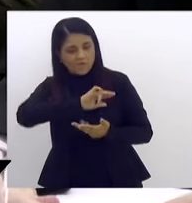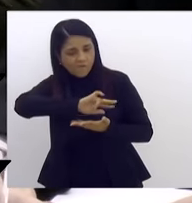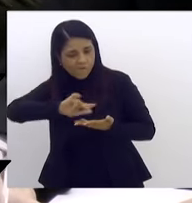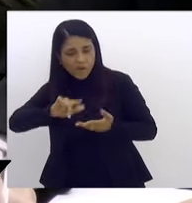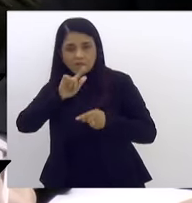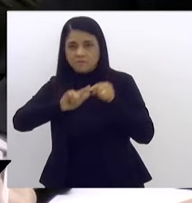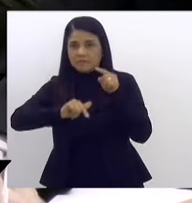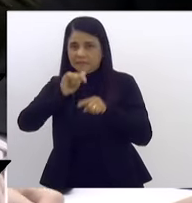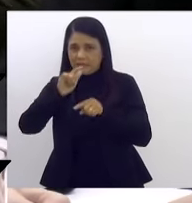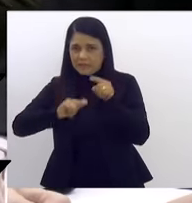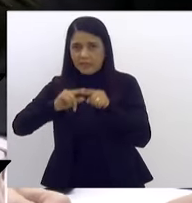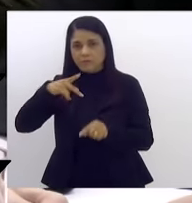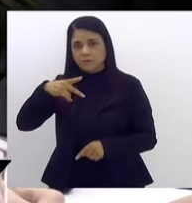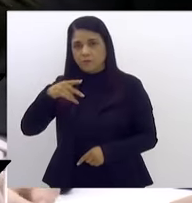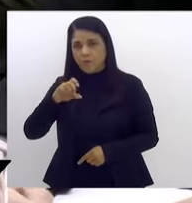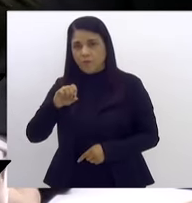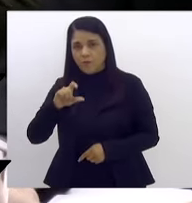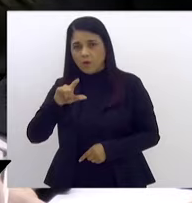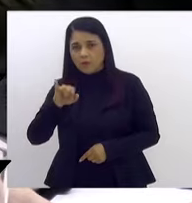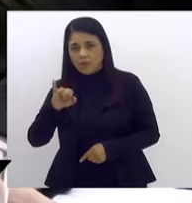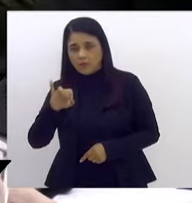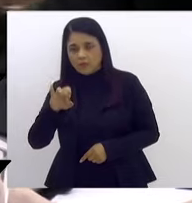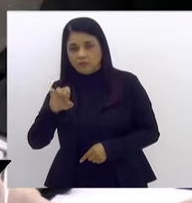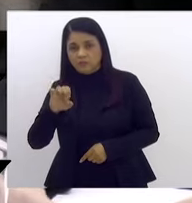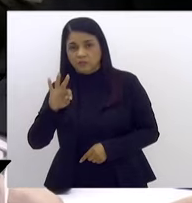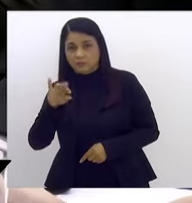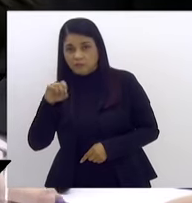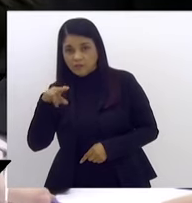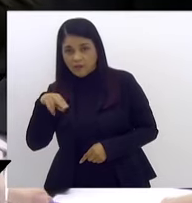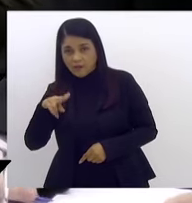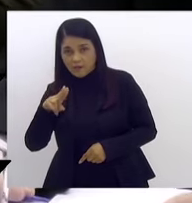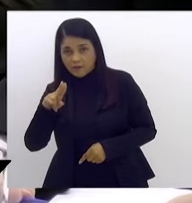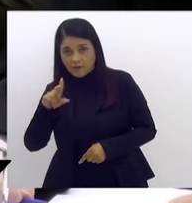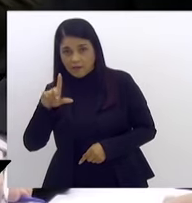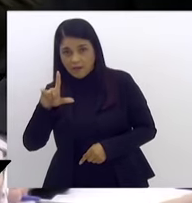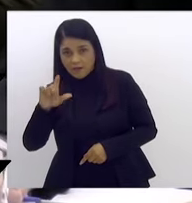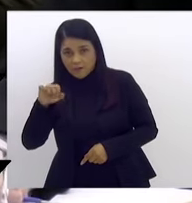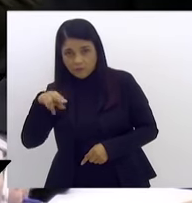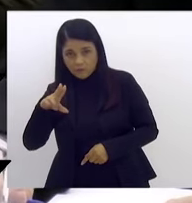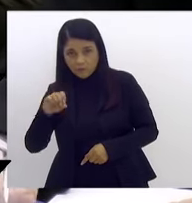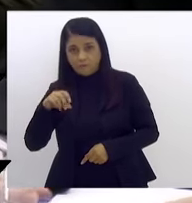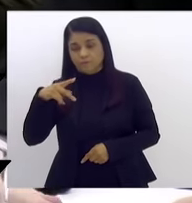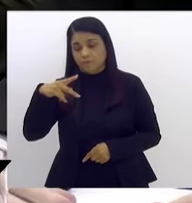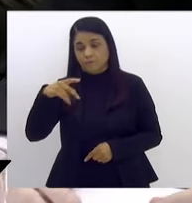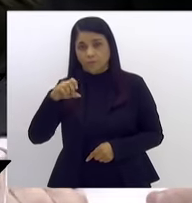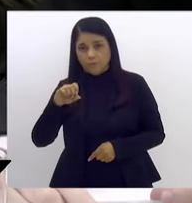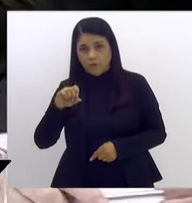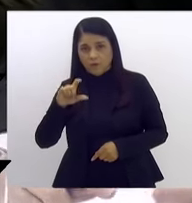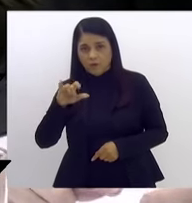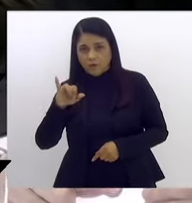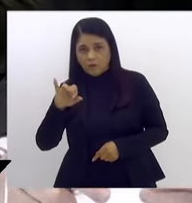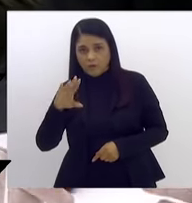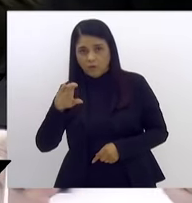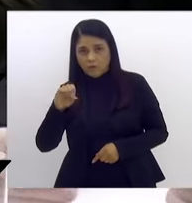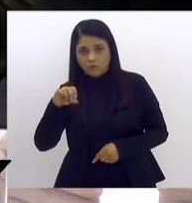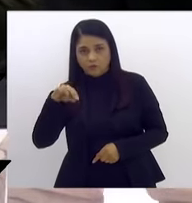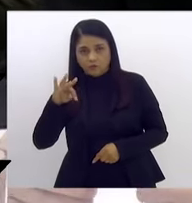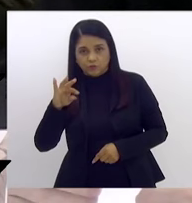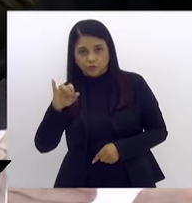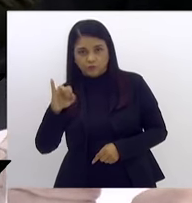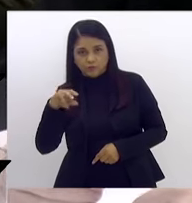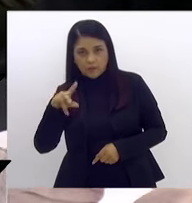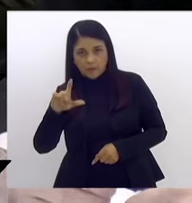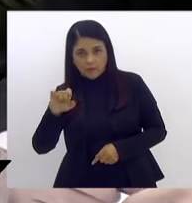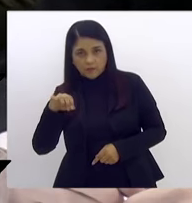polietileno e nós não podemos descolar eh no cenário atual de perda de